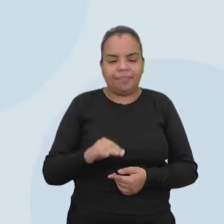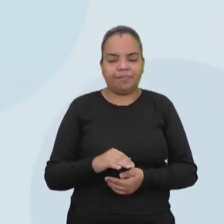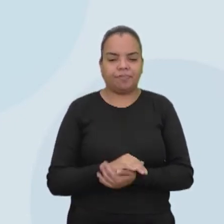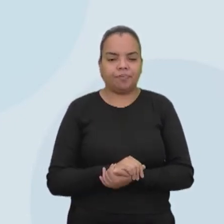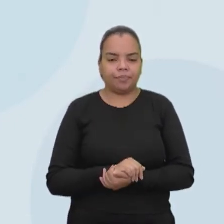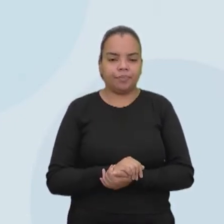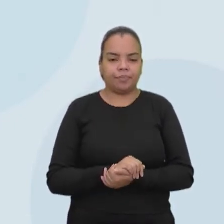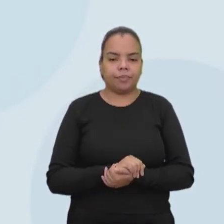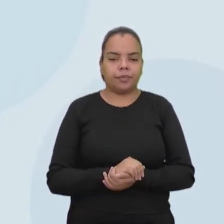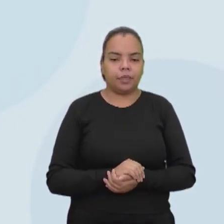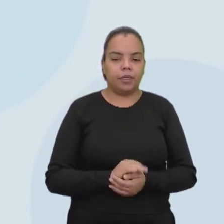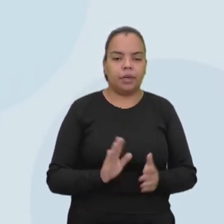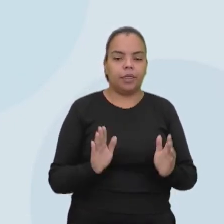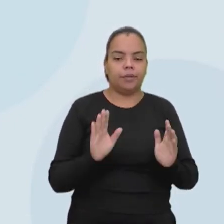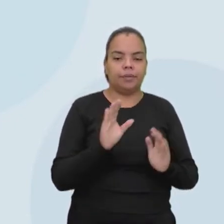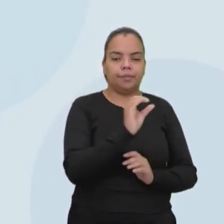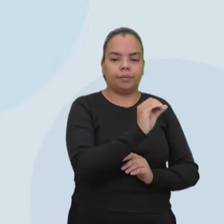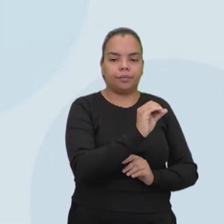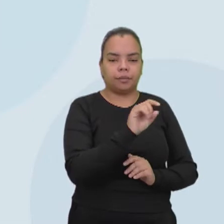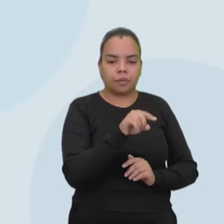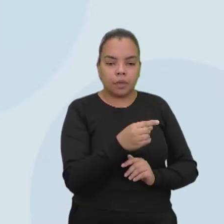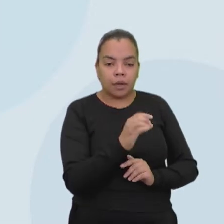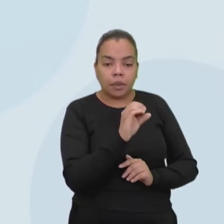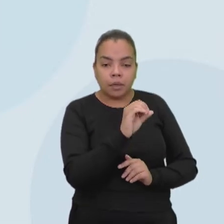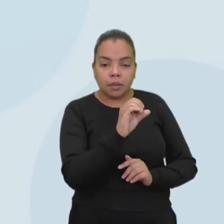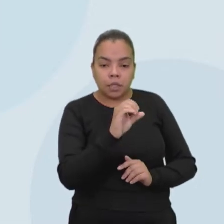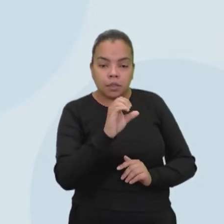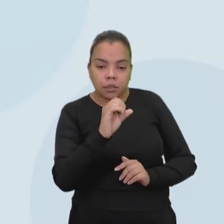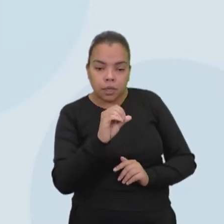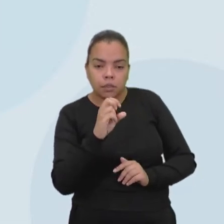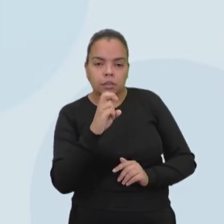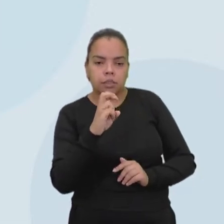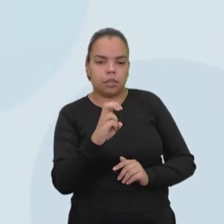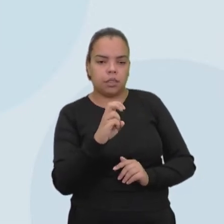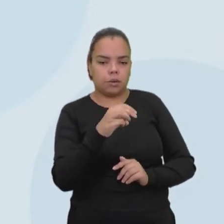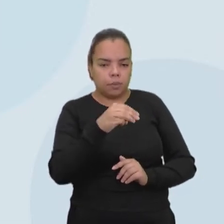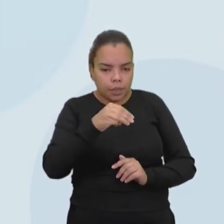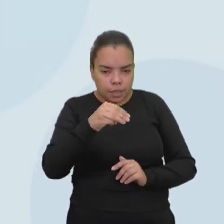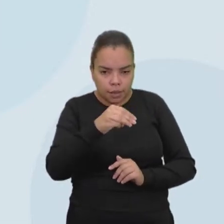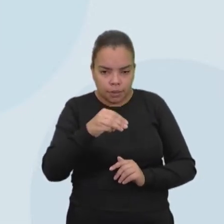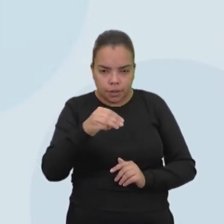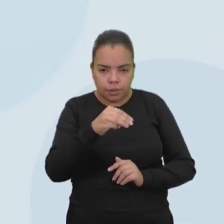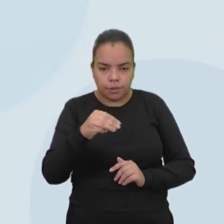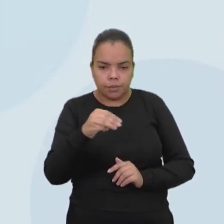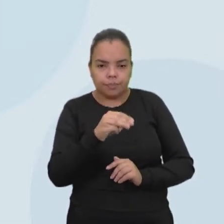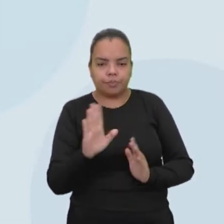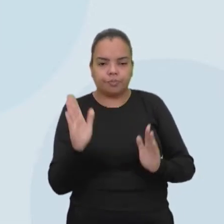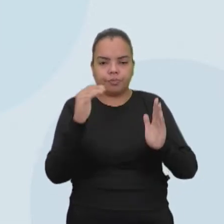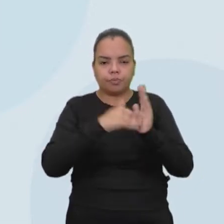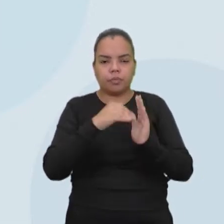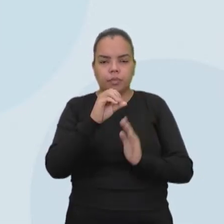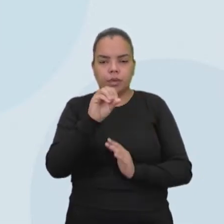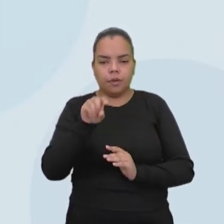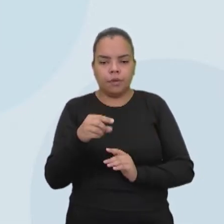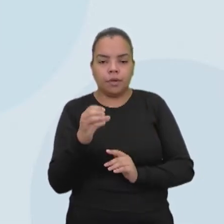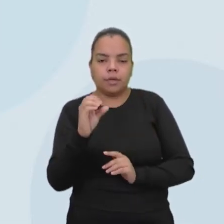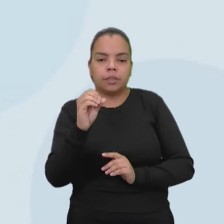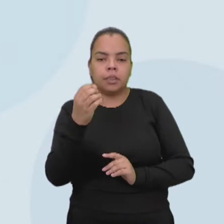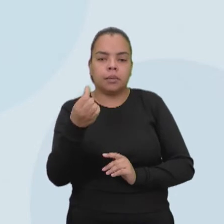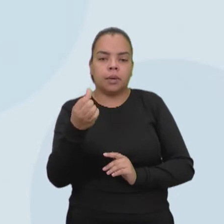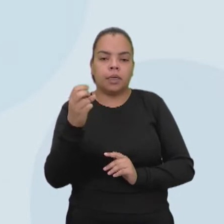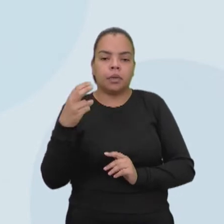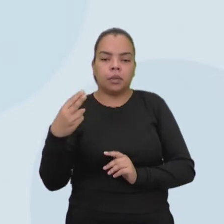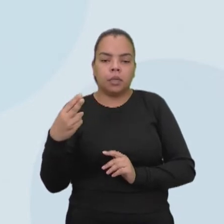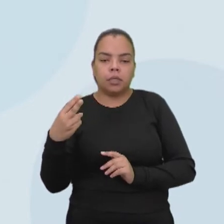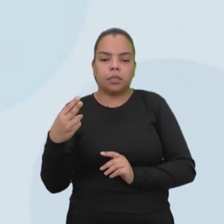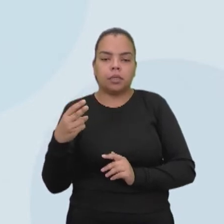0,005 milímetros a 0,068 ou 0,5 milímetros, né, que a rocha é o sititos, né,